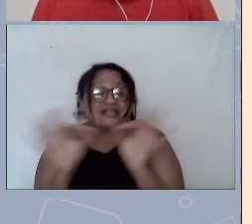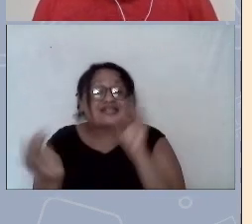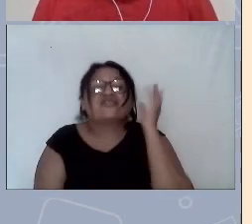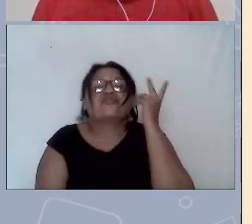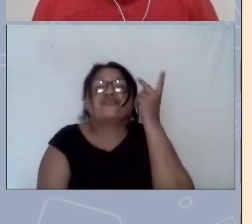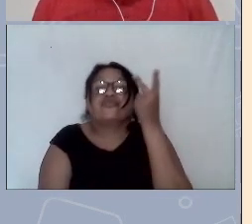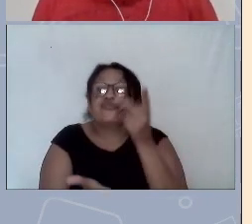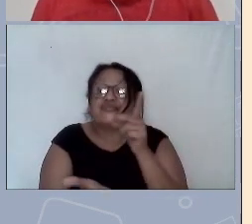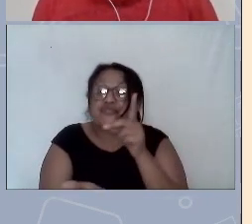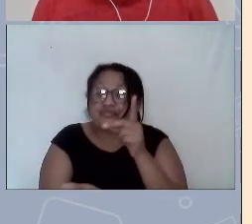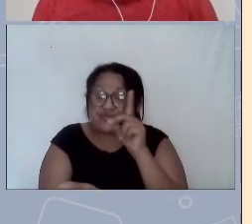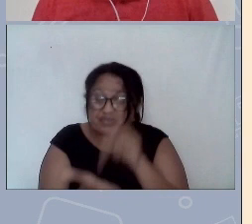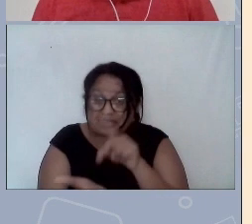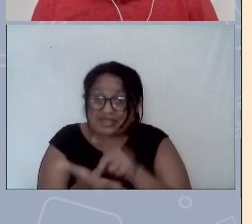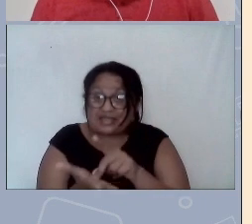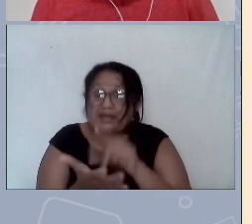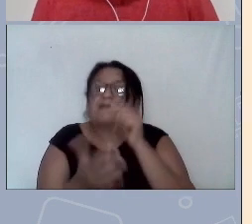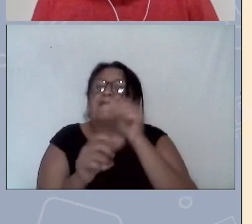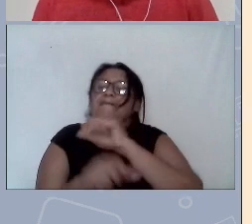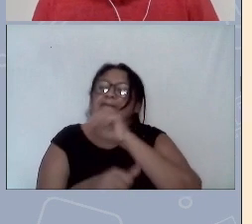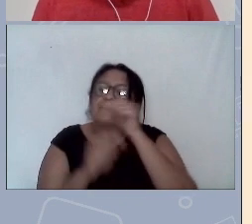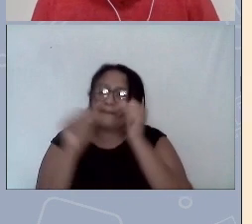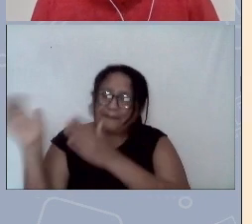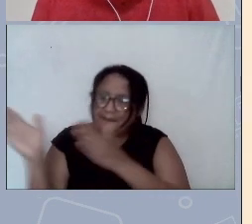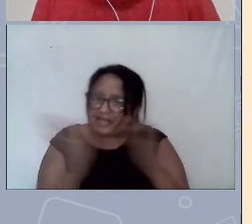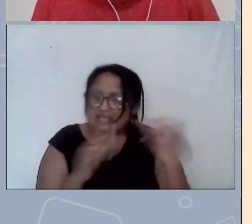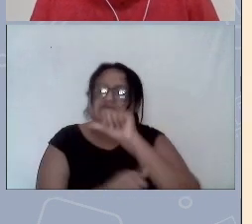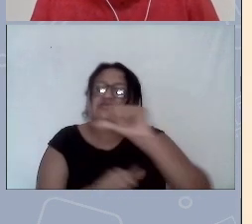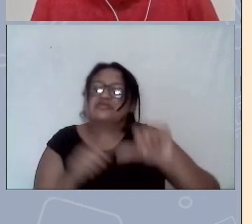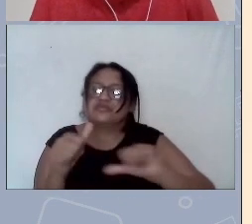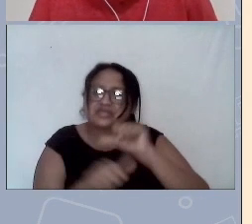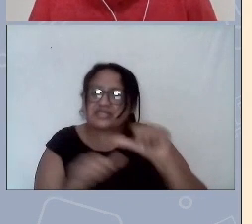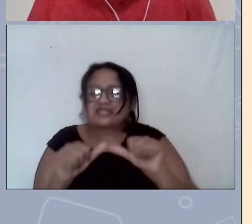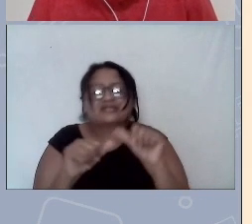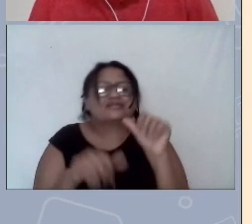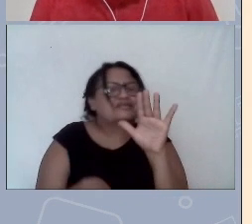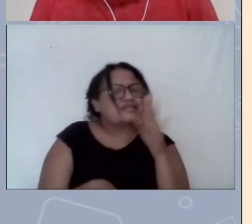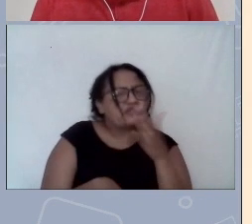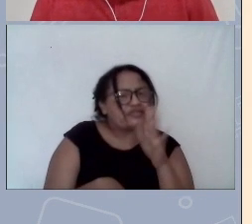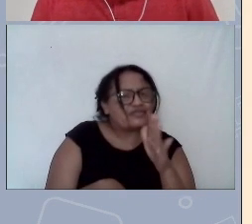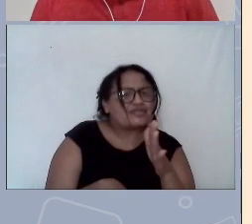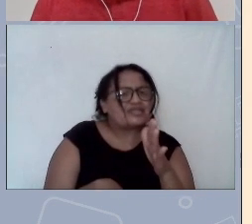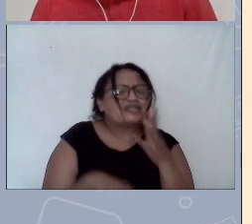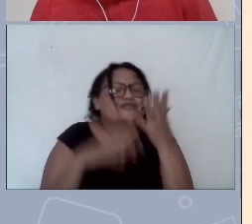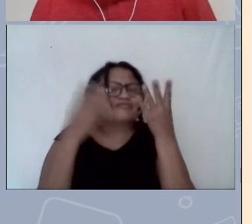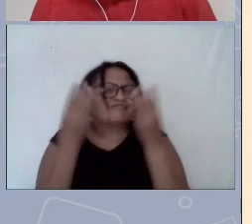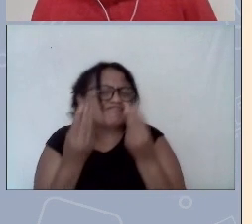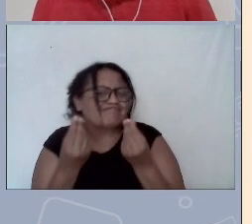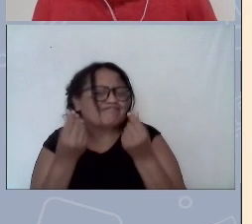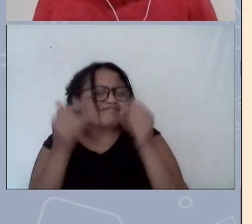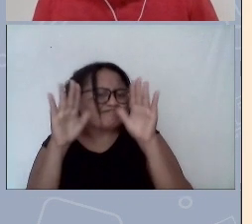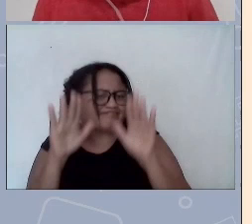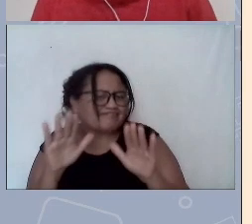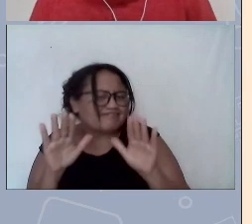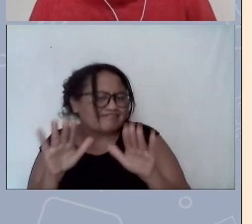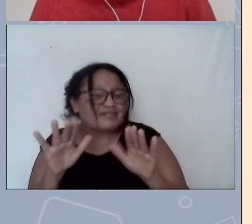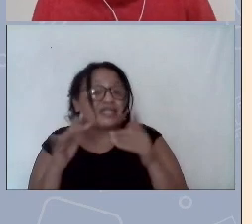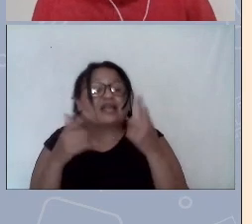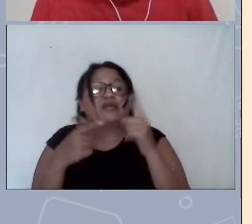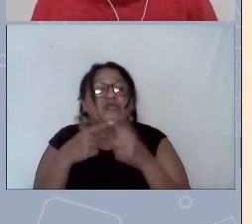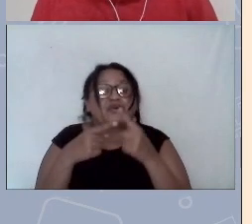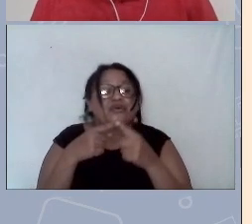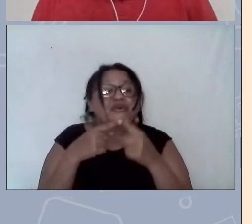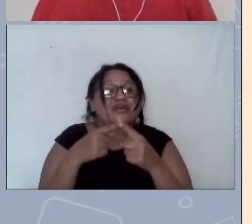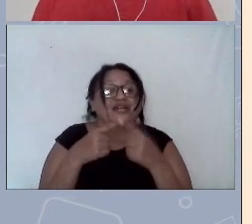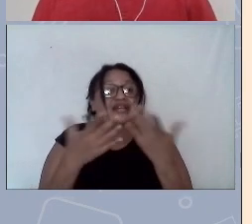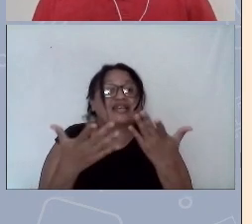passa por mudanças sutis e talvez parcialmente inconsistente através da ação recíproca de uma